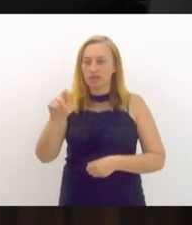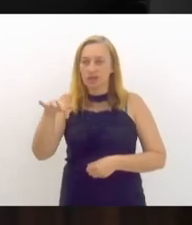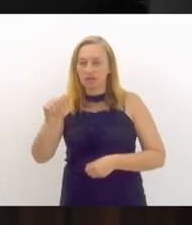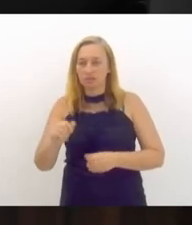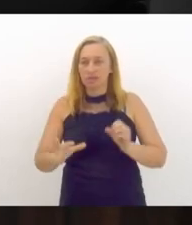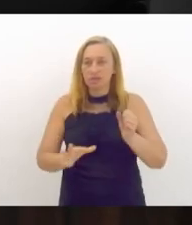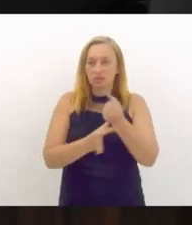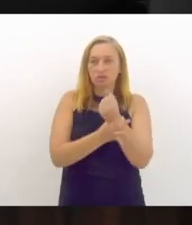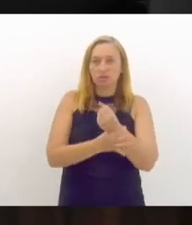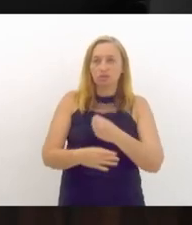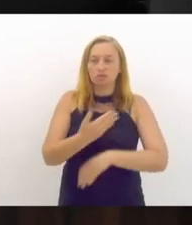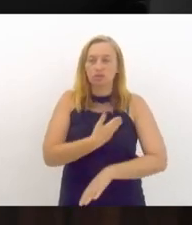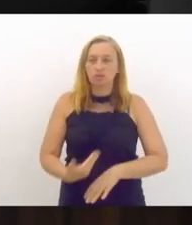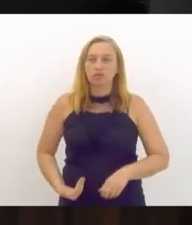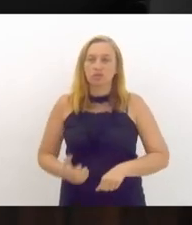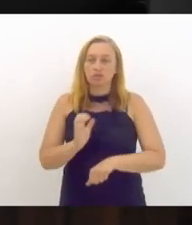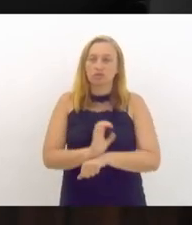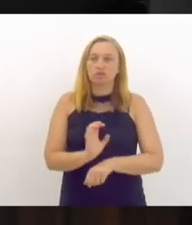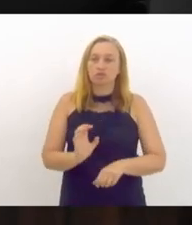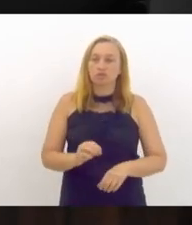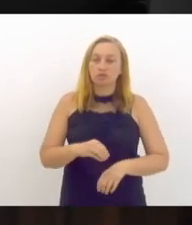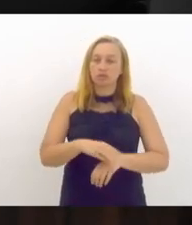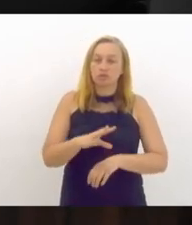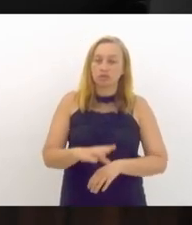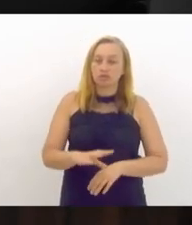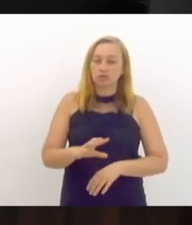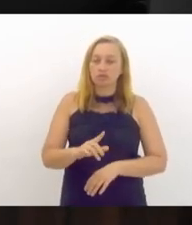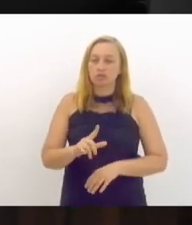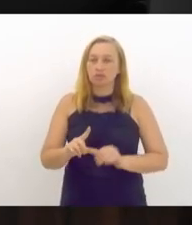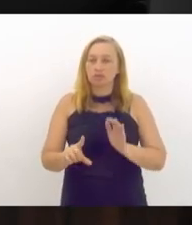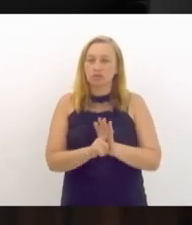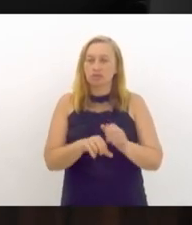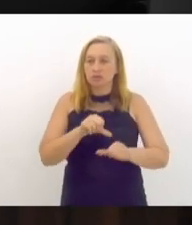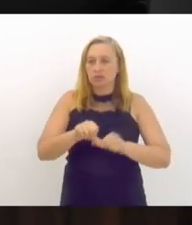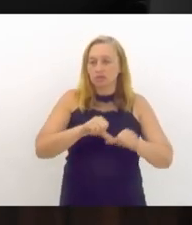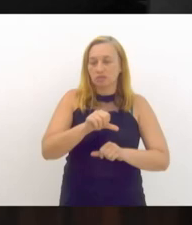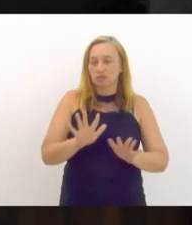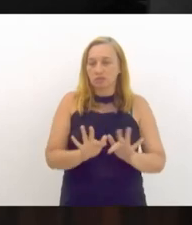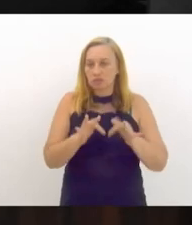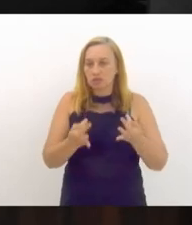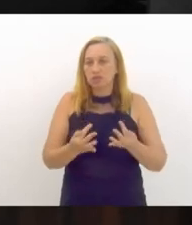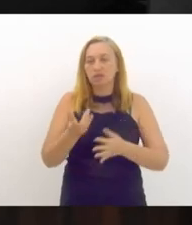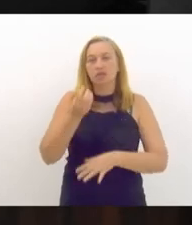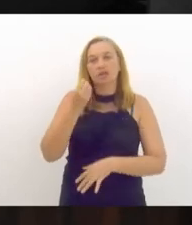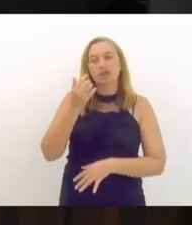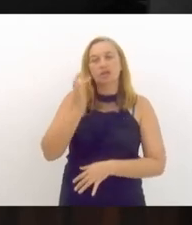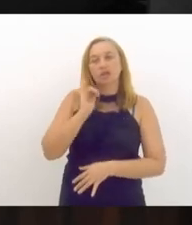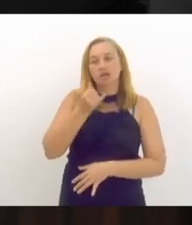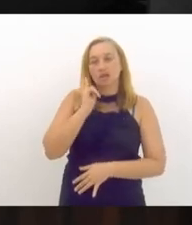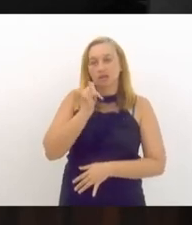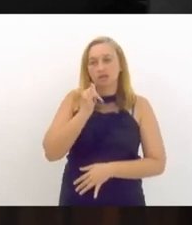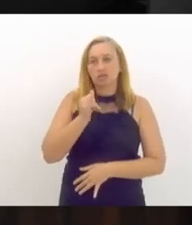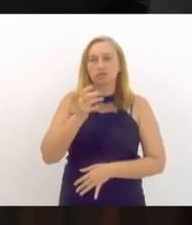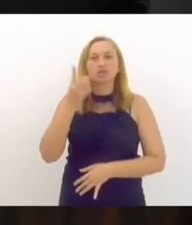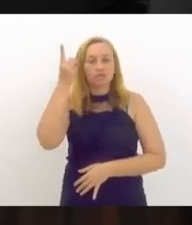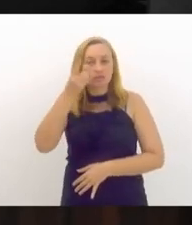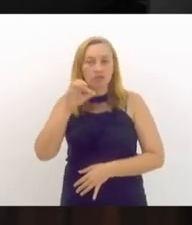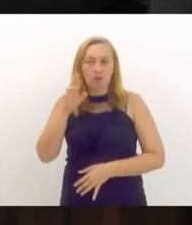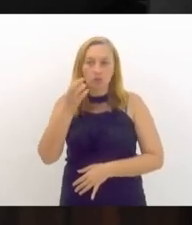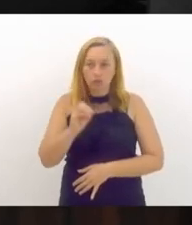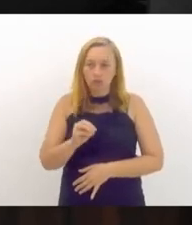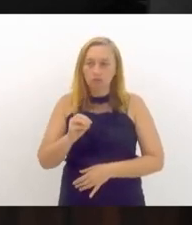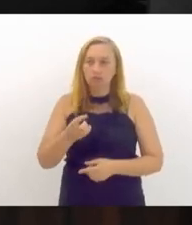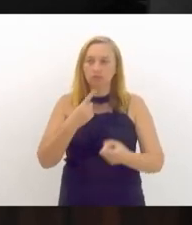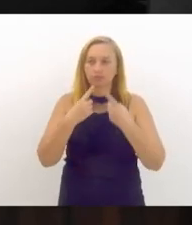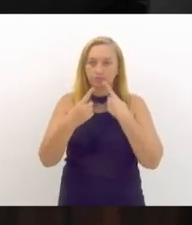do Estado. Pareceres da Comissão de Indicação Legislativa pela transformação em indicação simples. Relator, deputado Eurico Júnior.